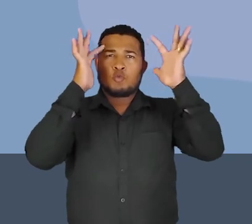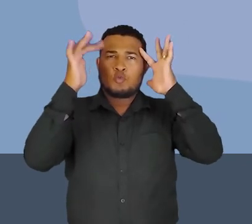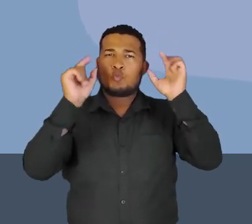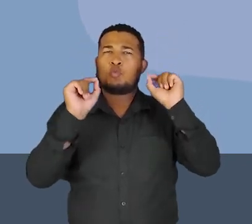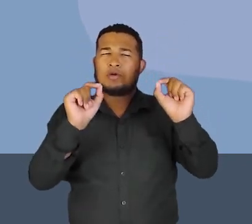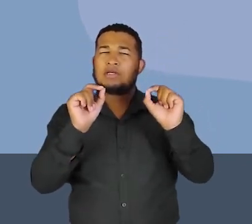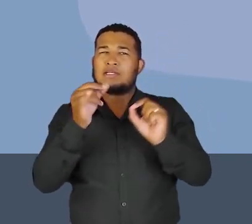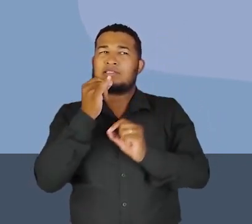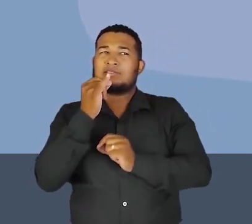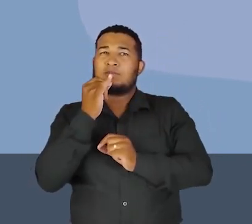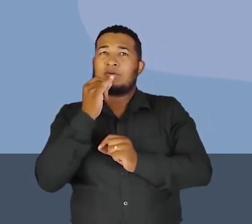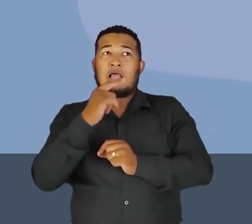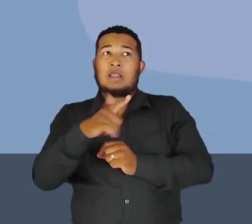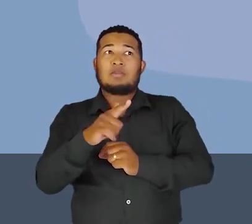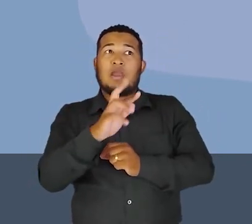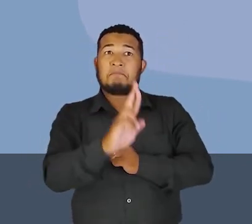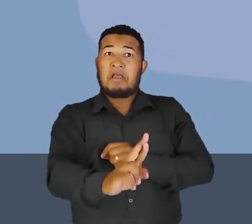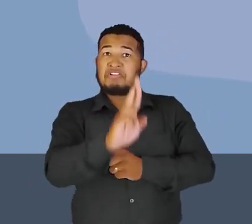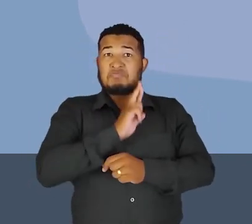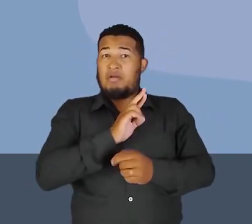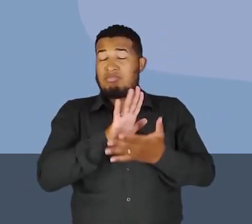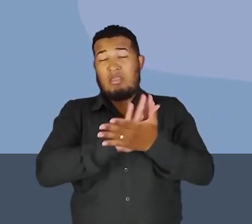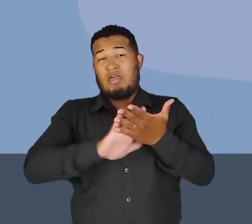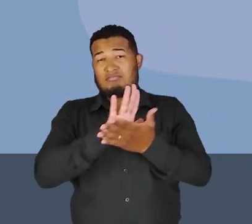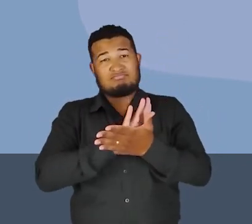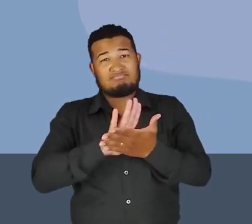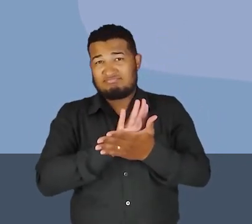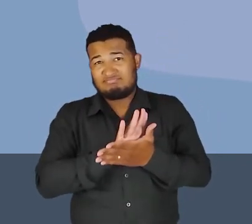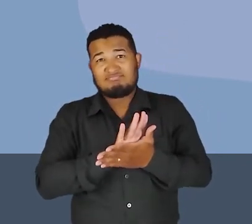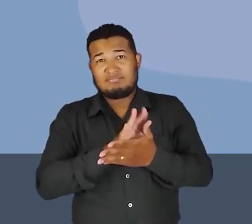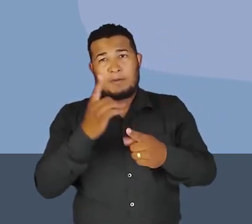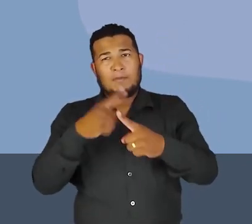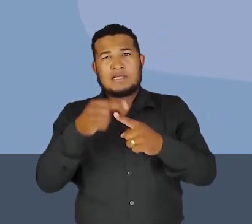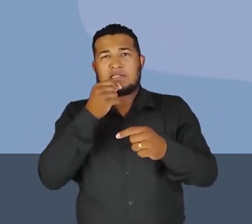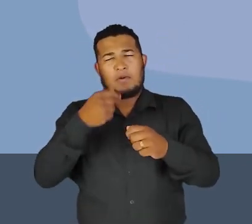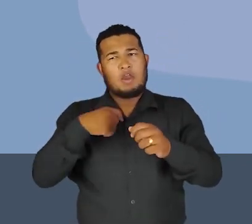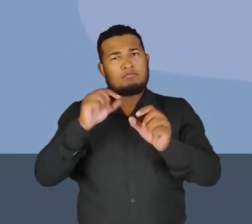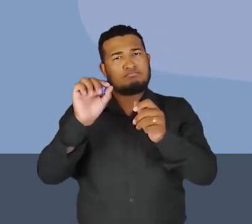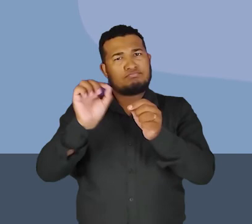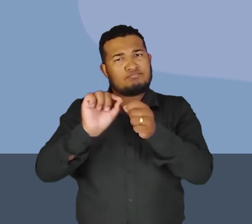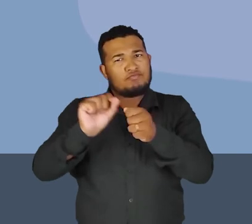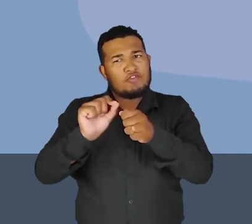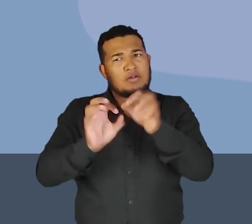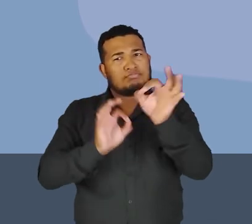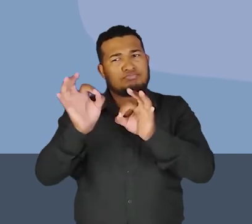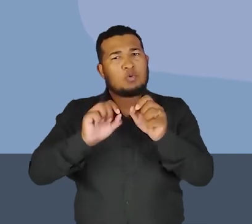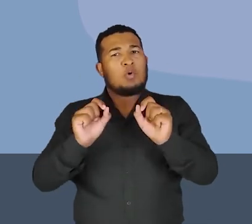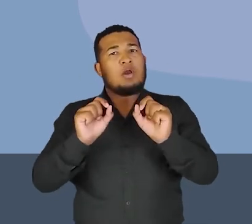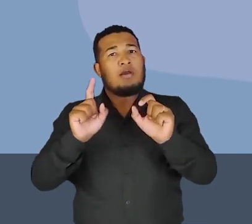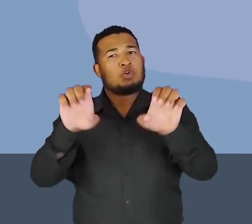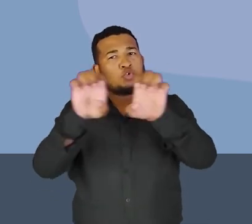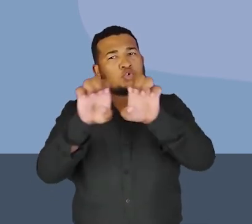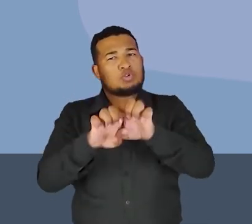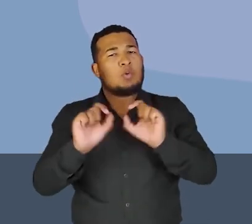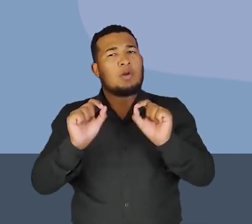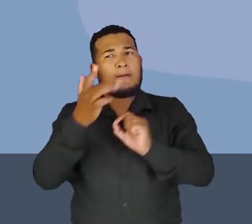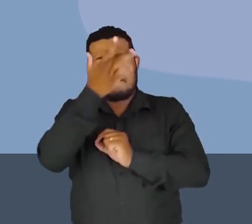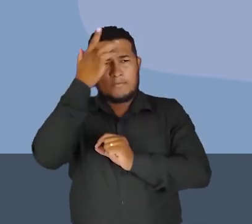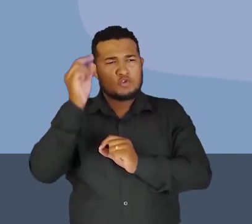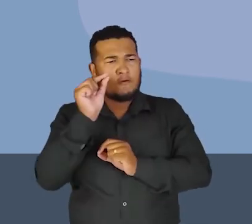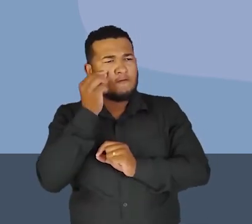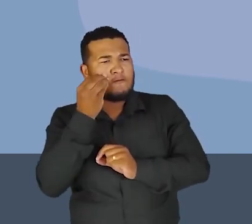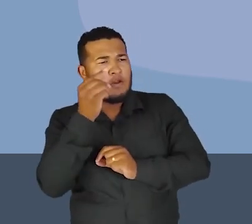elas não trazem nenhuma resposta para nada. O que eu fiz foram estruturas para provocar a pessoa a pensar na vida,